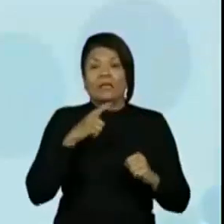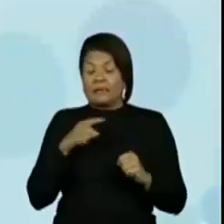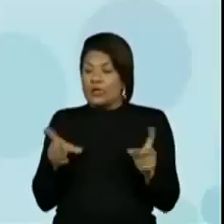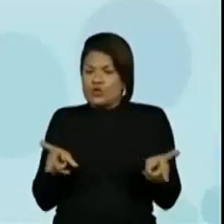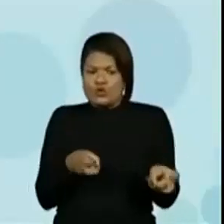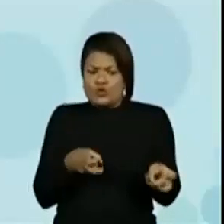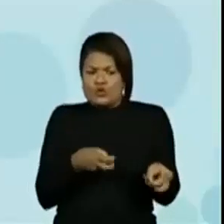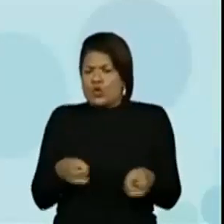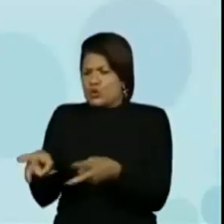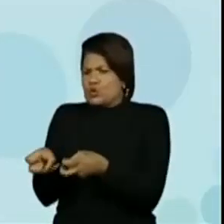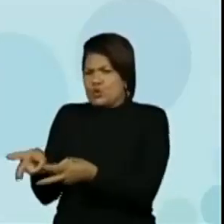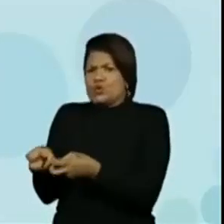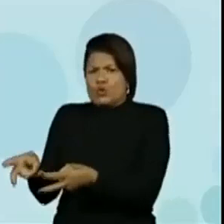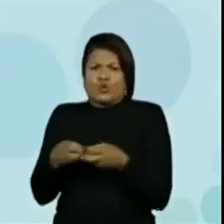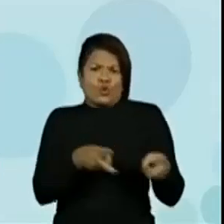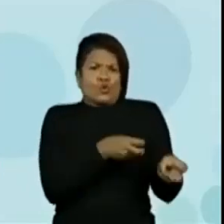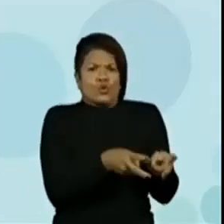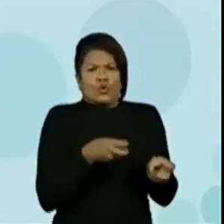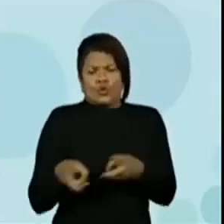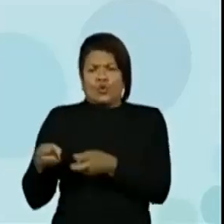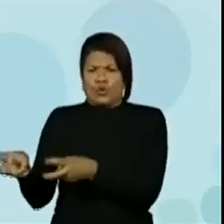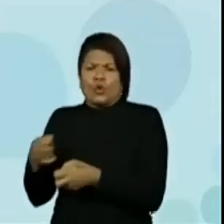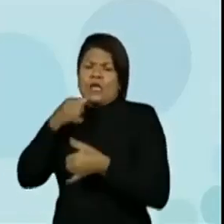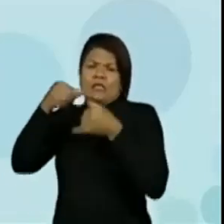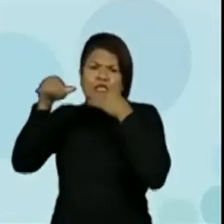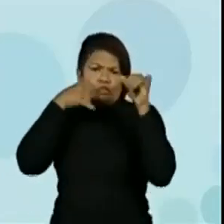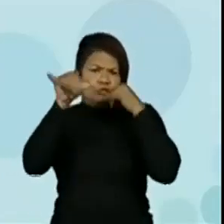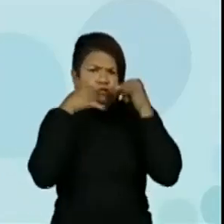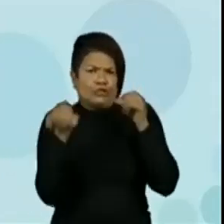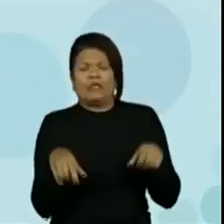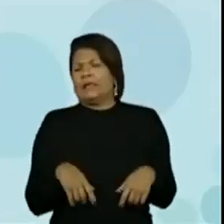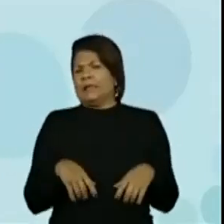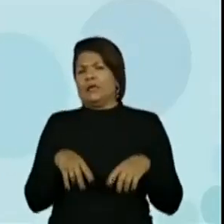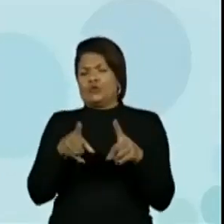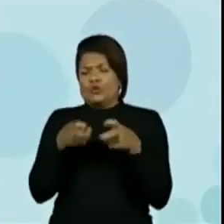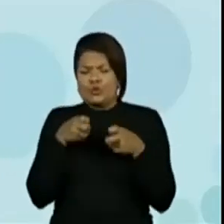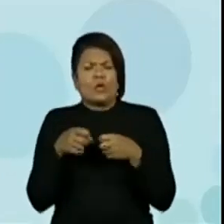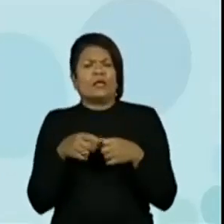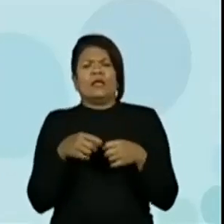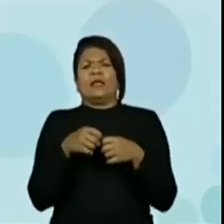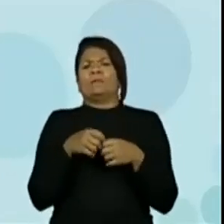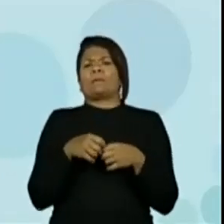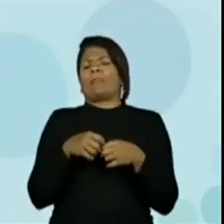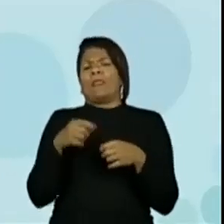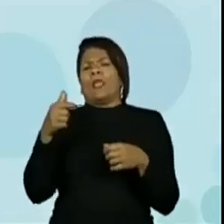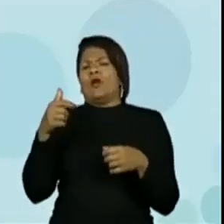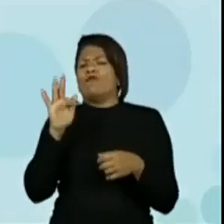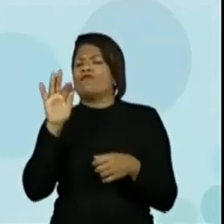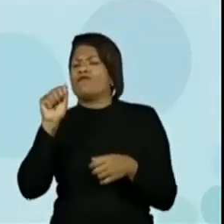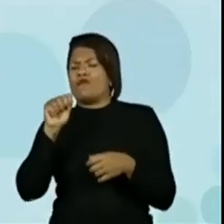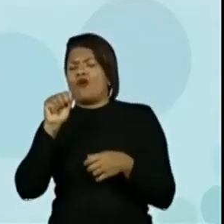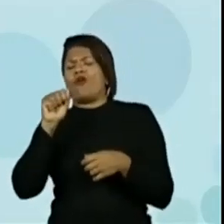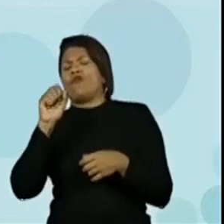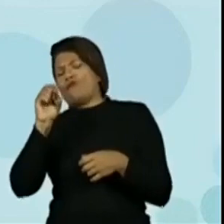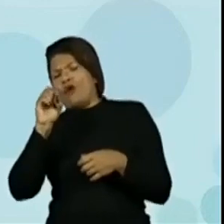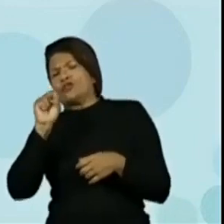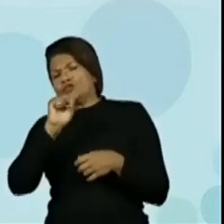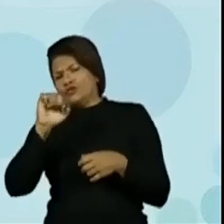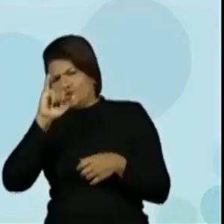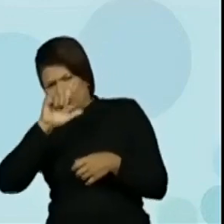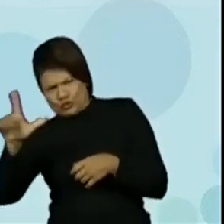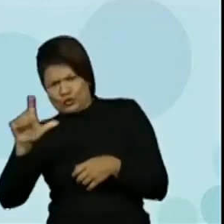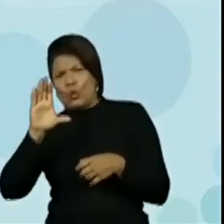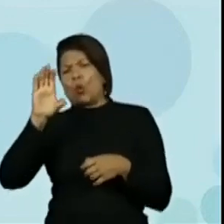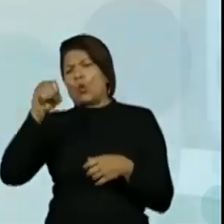naturais, consomem muita energia, consomem muitos combustíveis fósseis, consomem muito a natureza e,